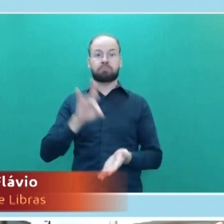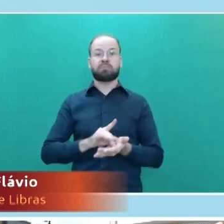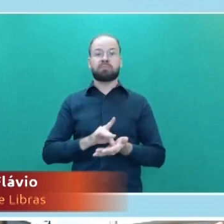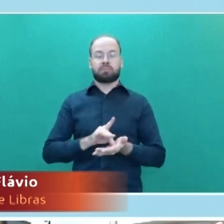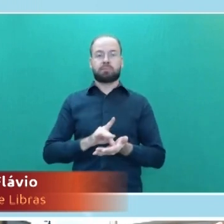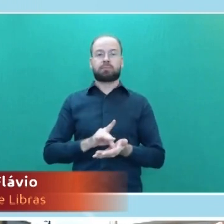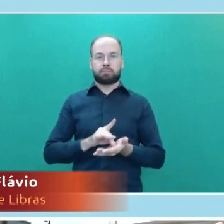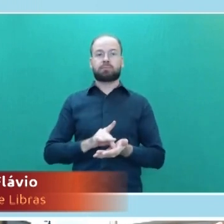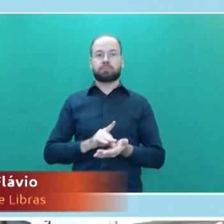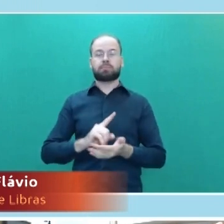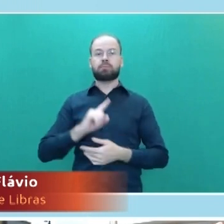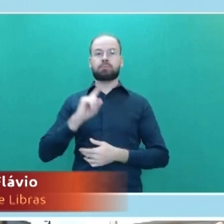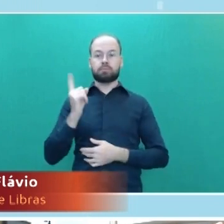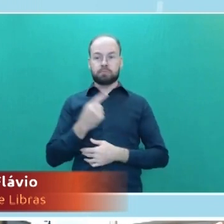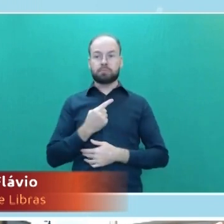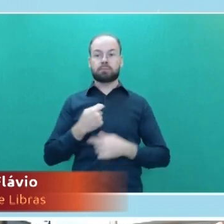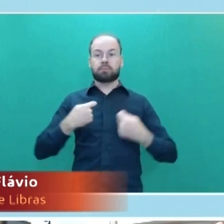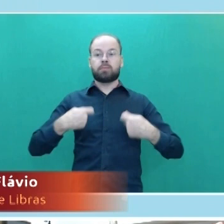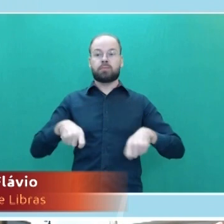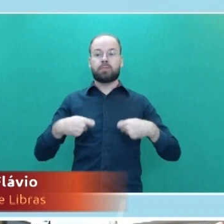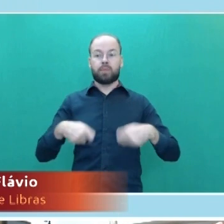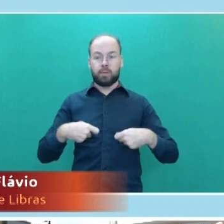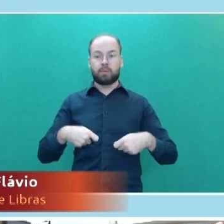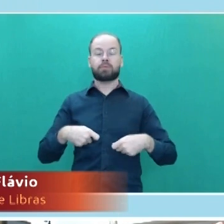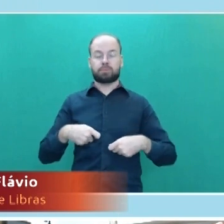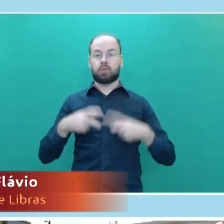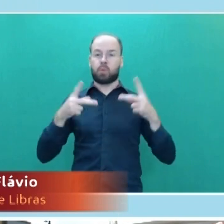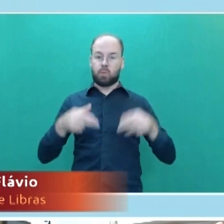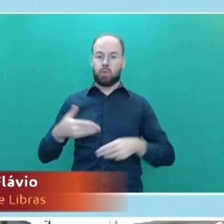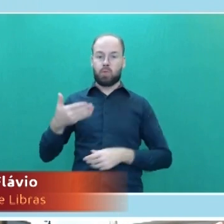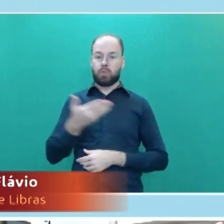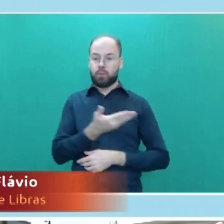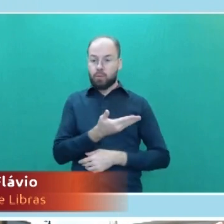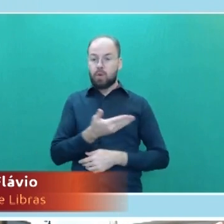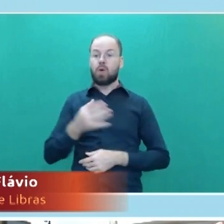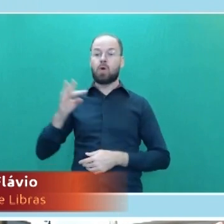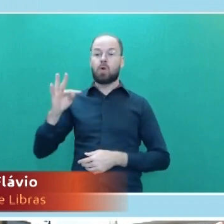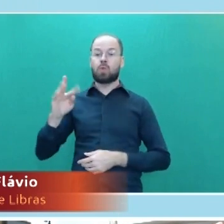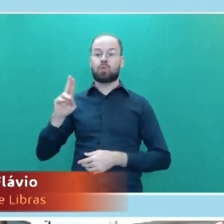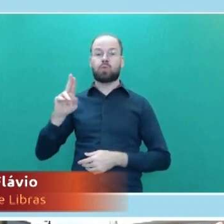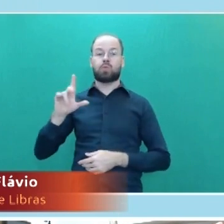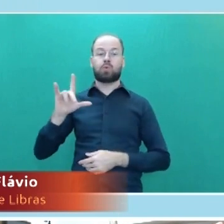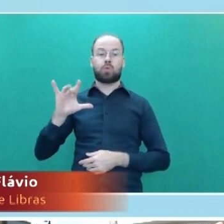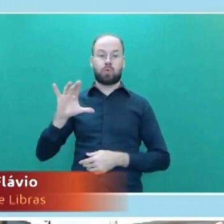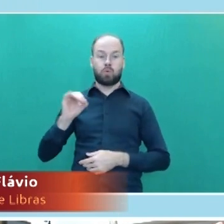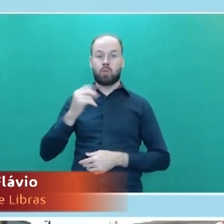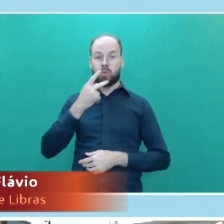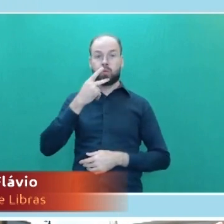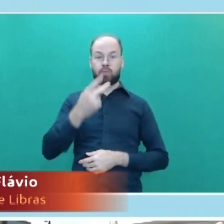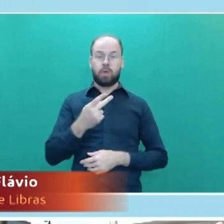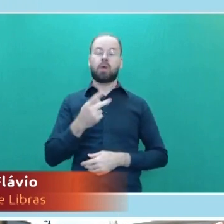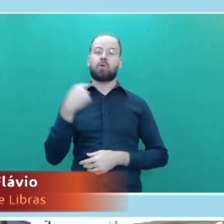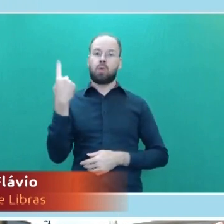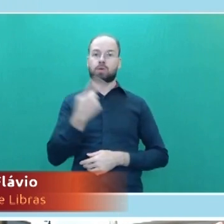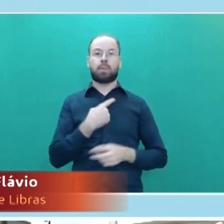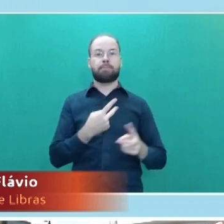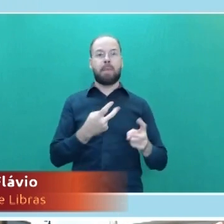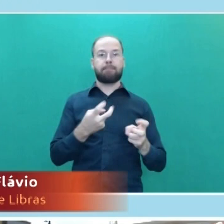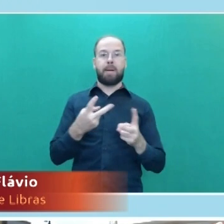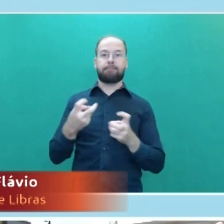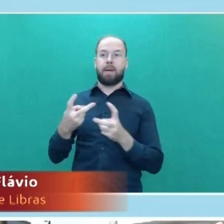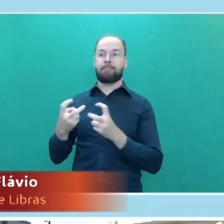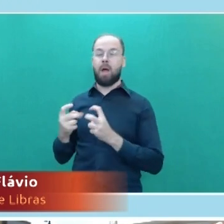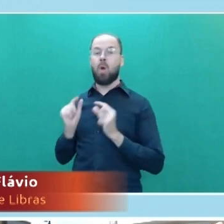tem que ver, como o juiz Túlio falou, de uma forma macroeconômica, percebendo os nossos vizinhos e percebendo